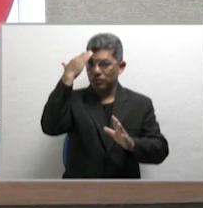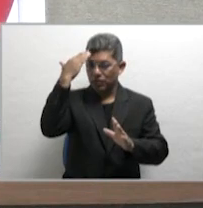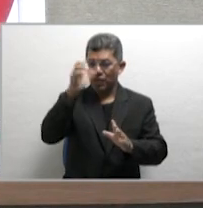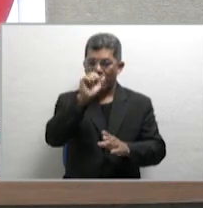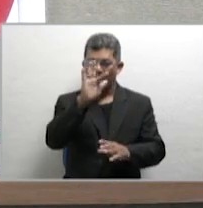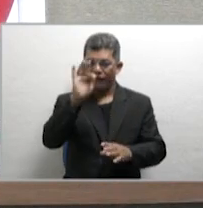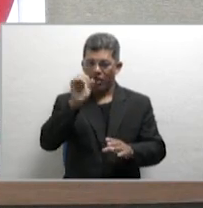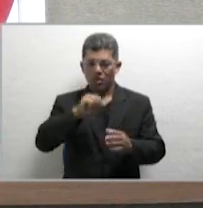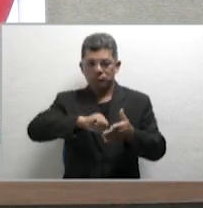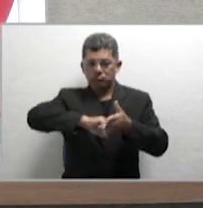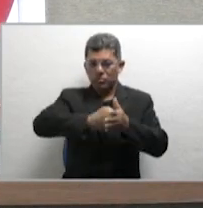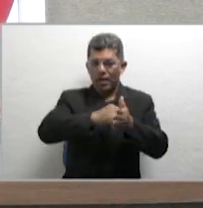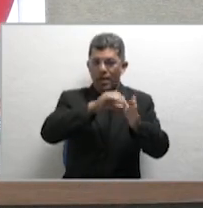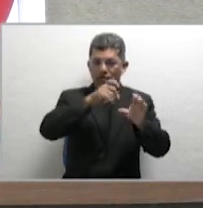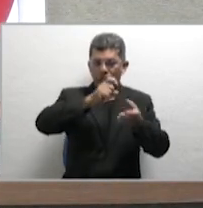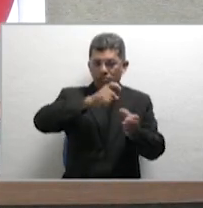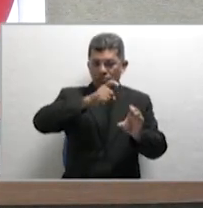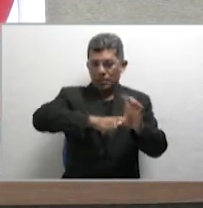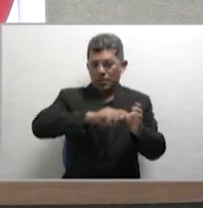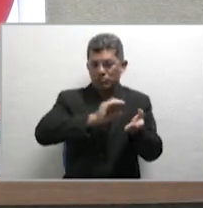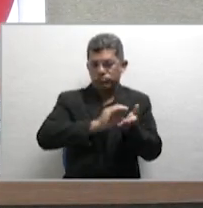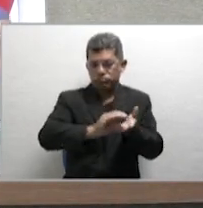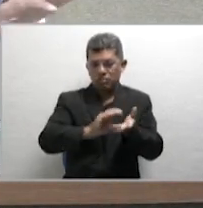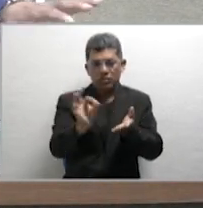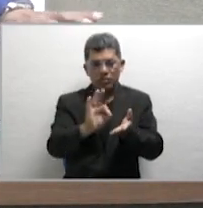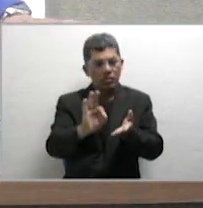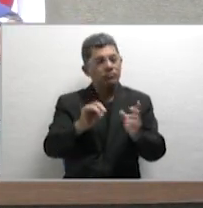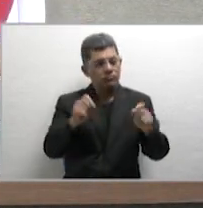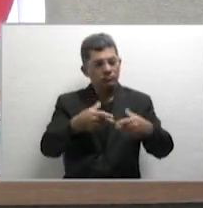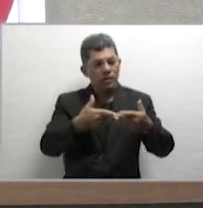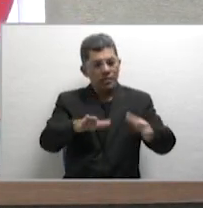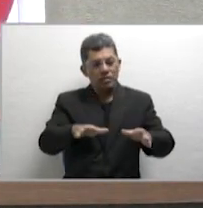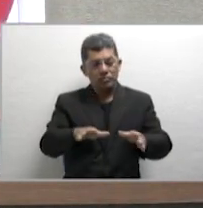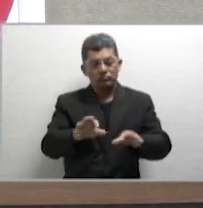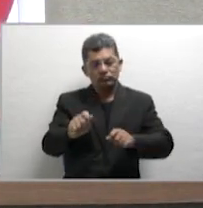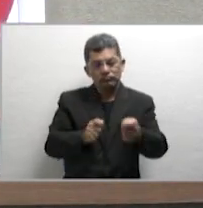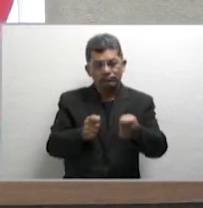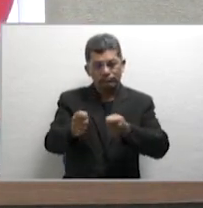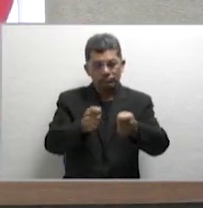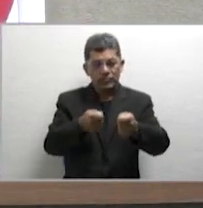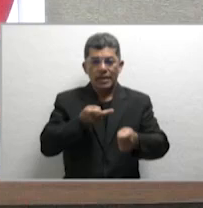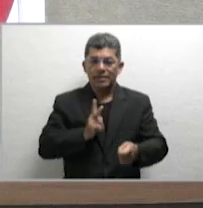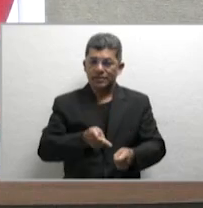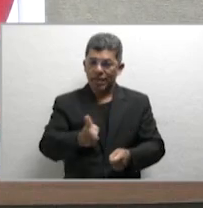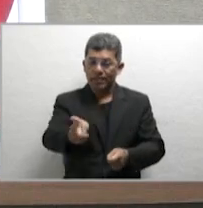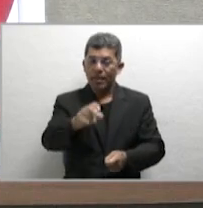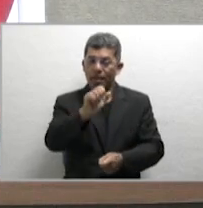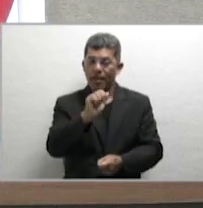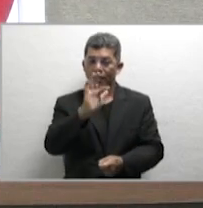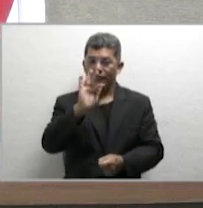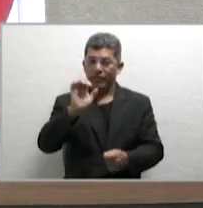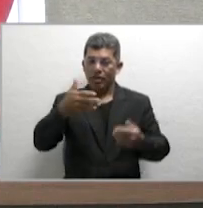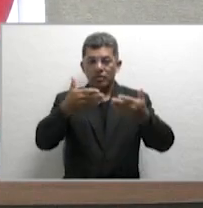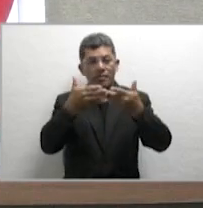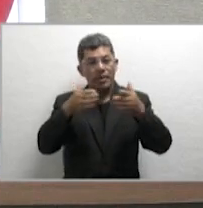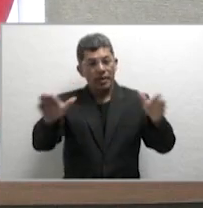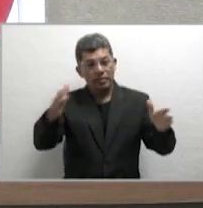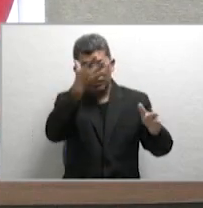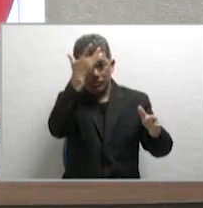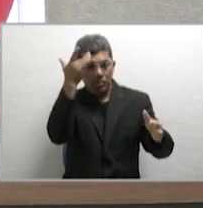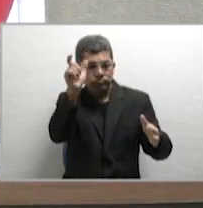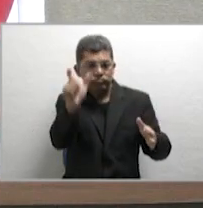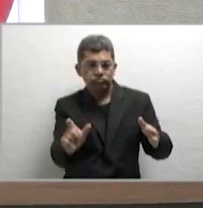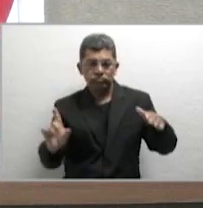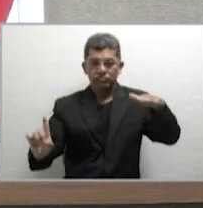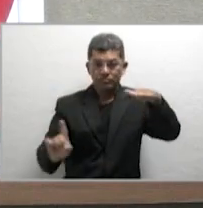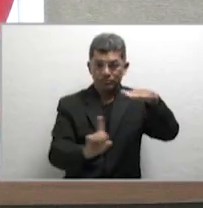restringindo crédito ou que está com seus créditos paralisados. Sempre a FEAM está de portas abertas